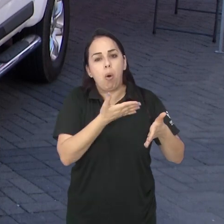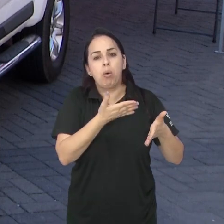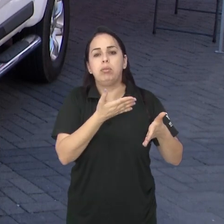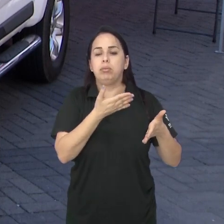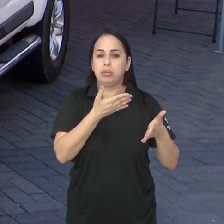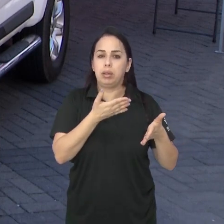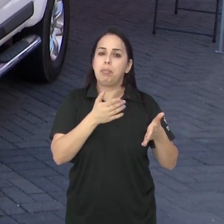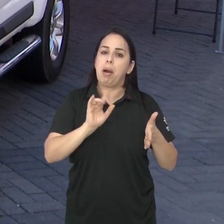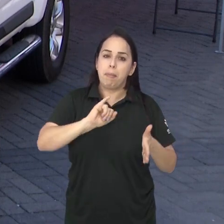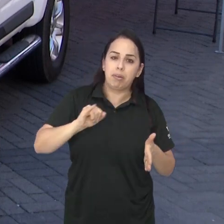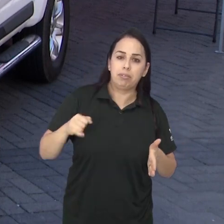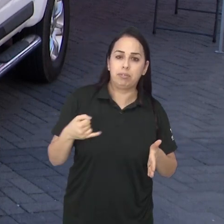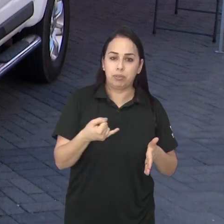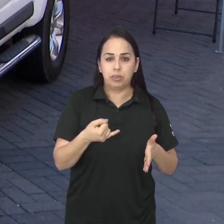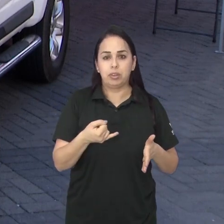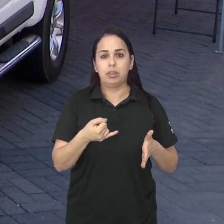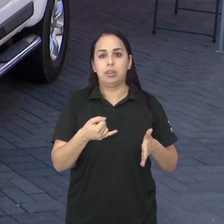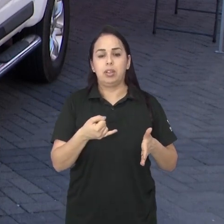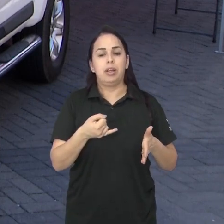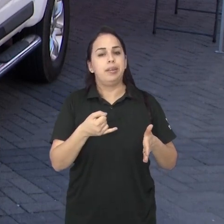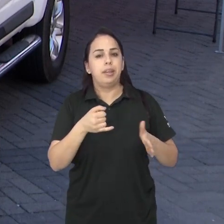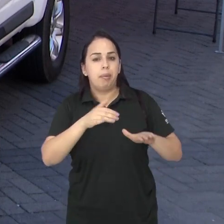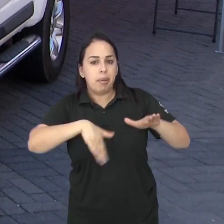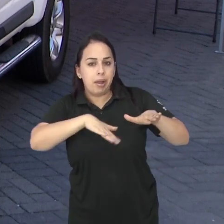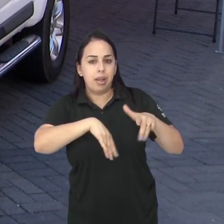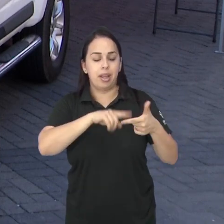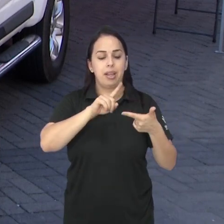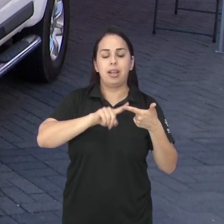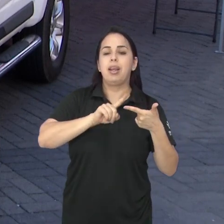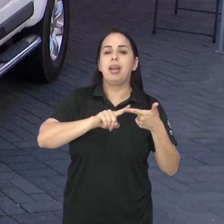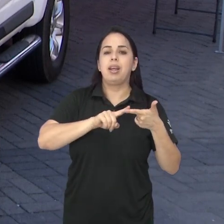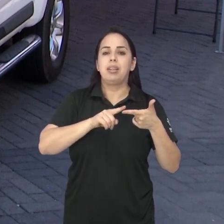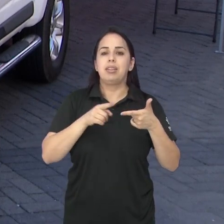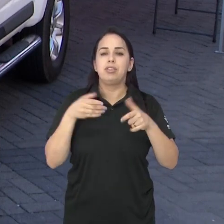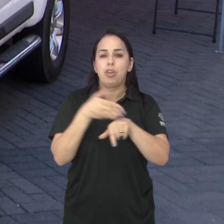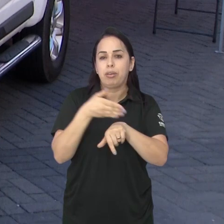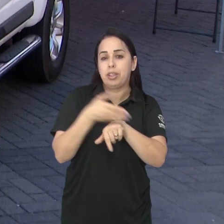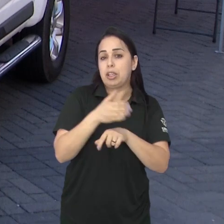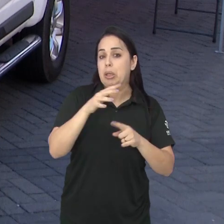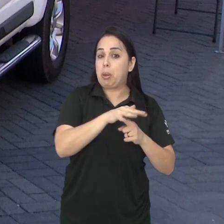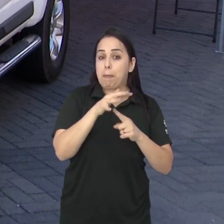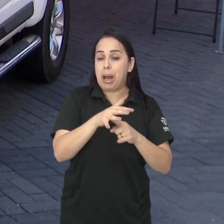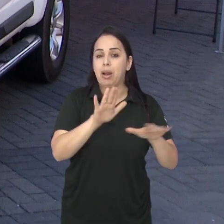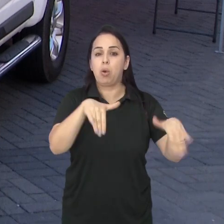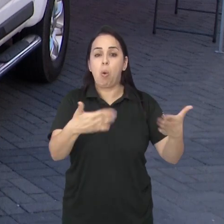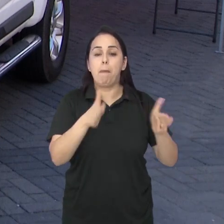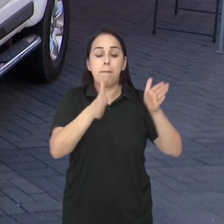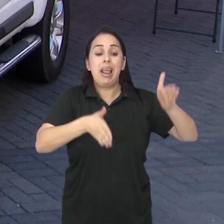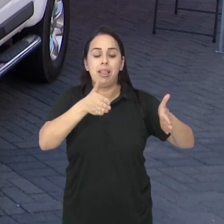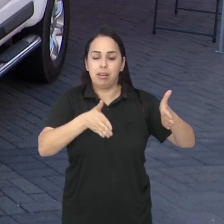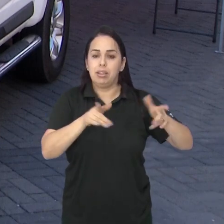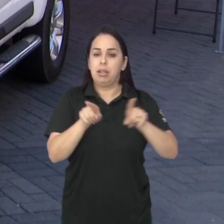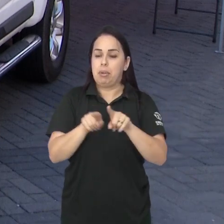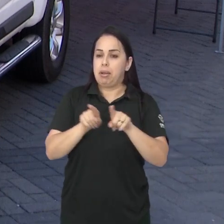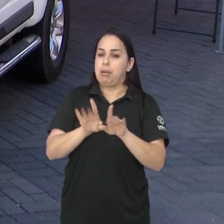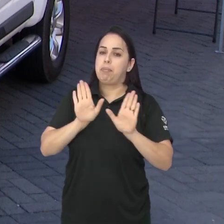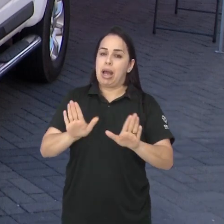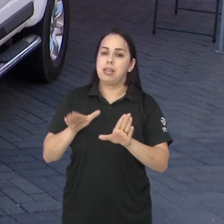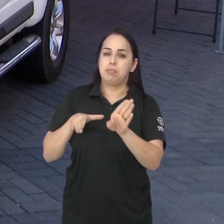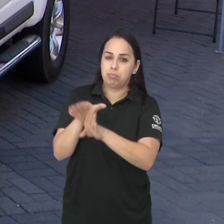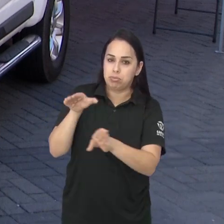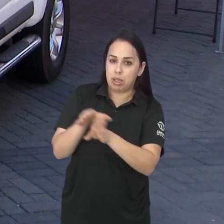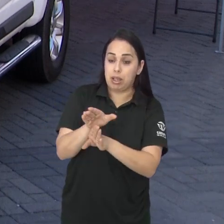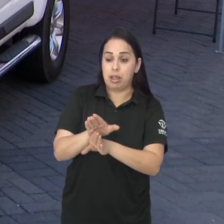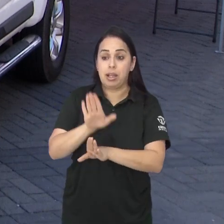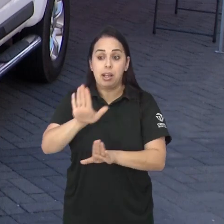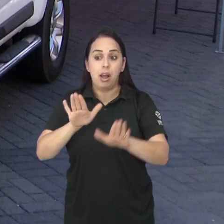que possa usufruir, né, de água, de parques, enfim, é um trabalho intenso e de orientação também